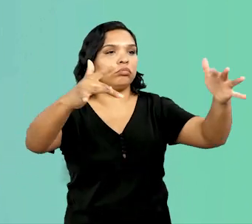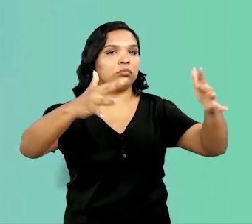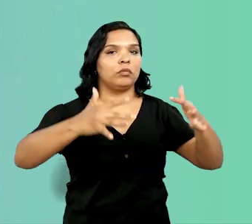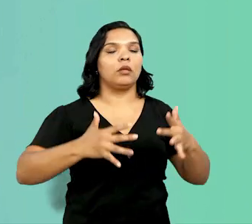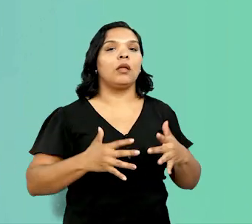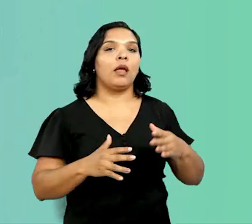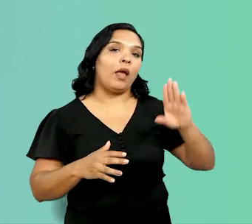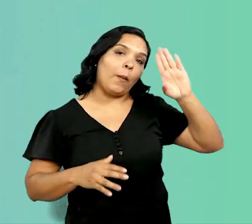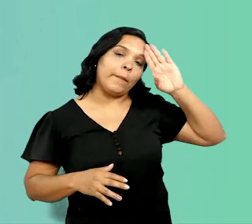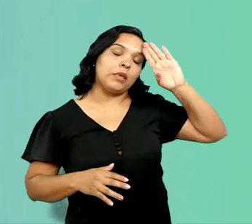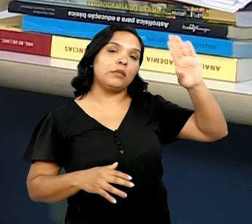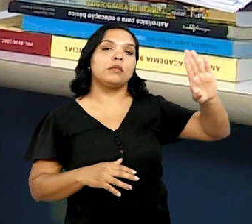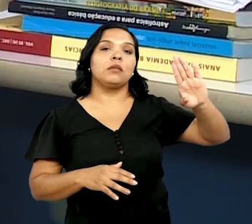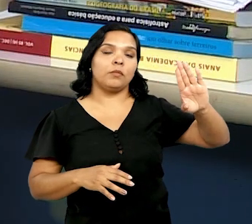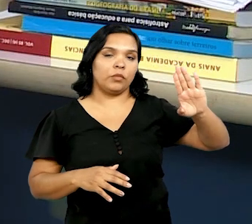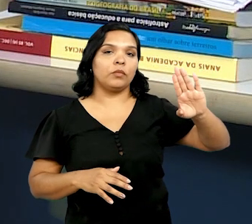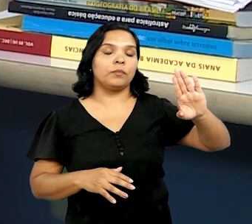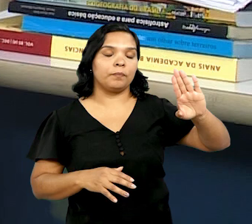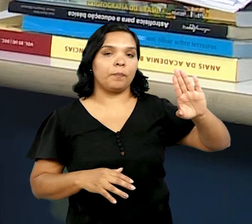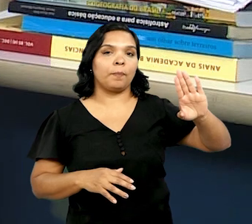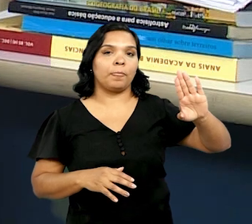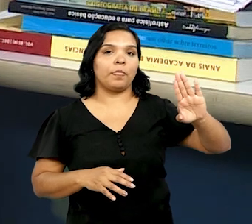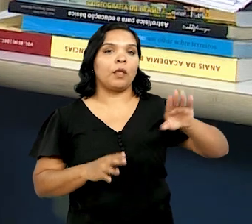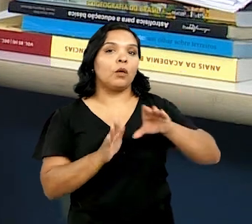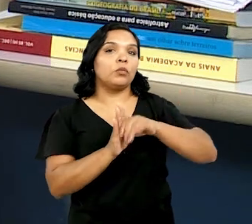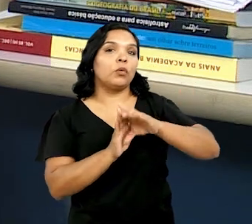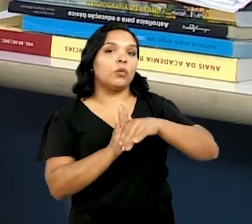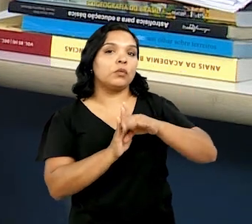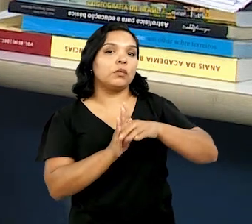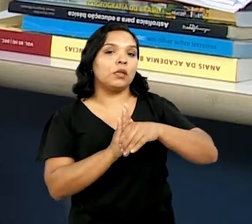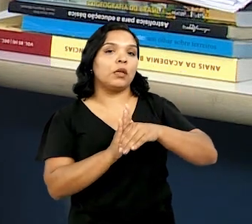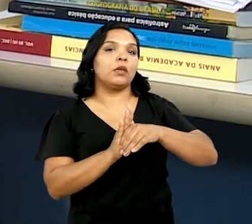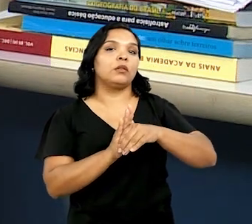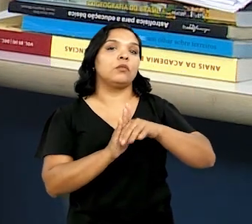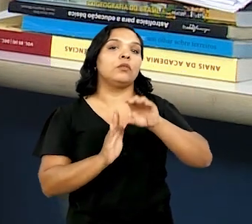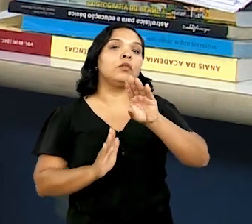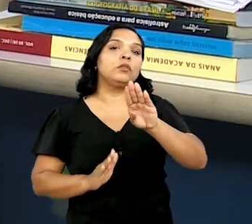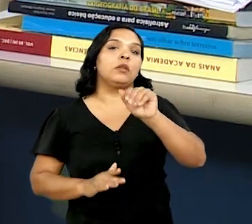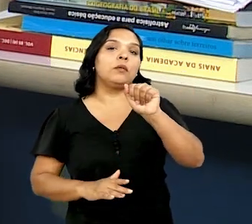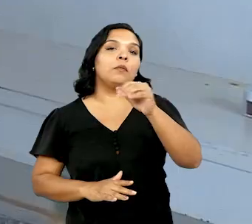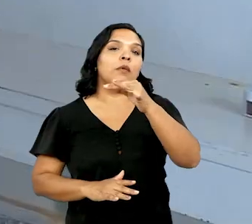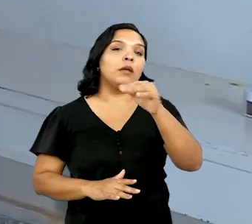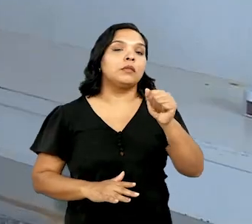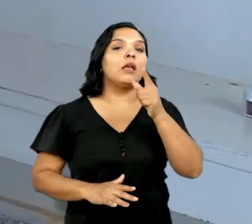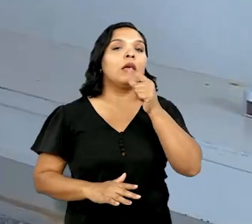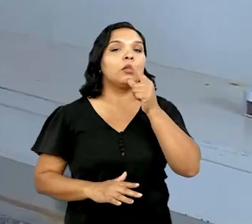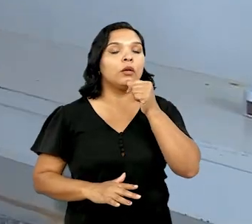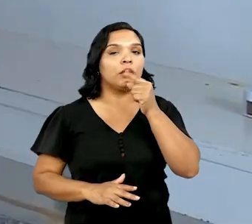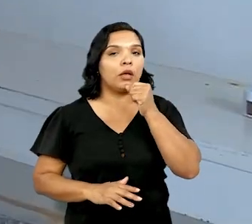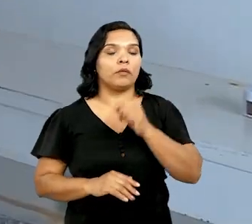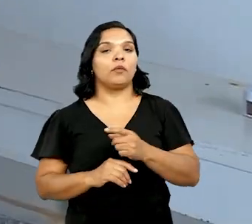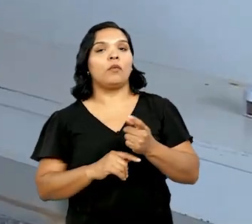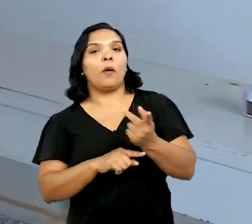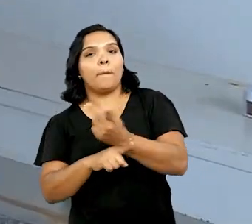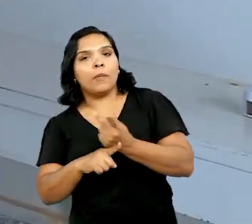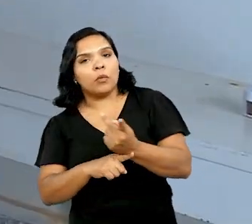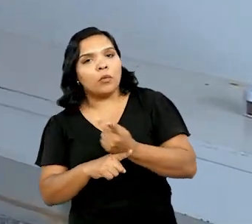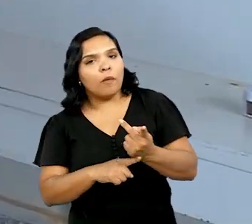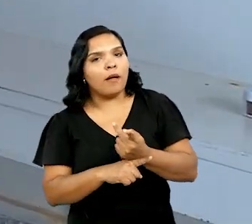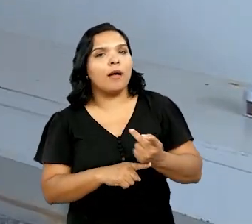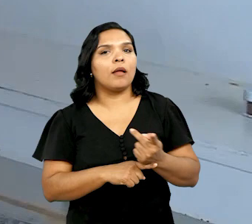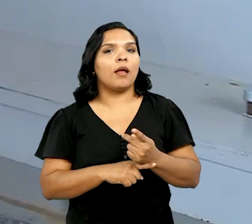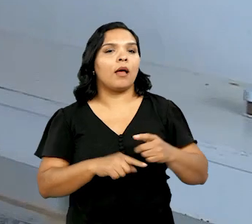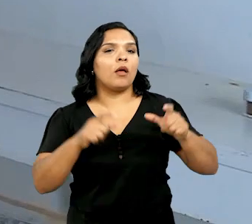formando o canal. É esse o princípio do conceito de bacias hidrográficas. Nós fomos buscar na